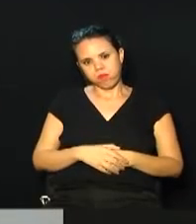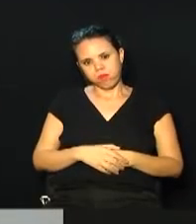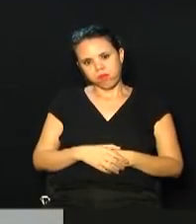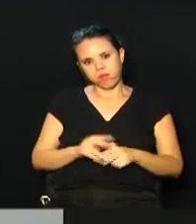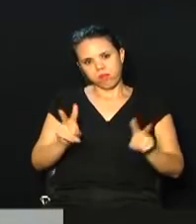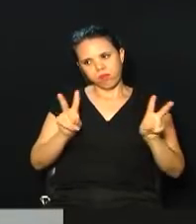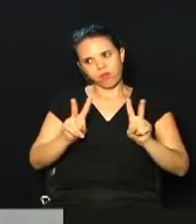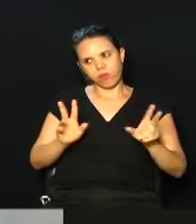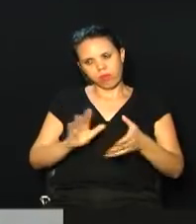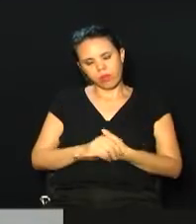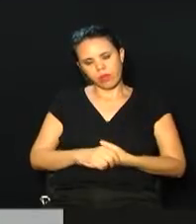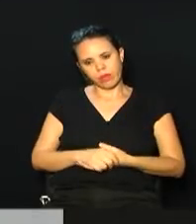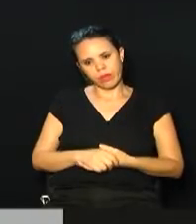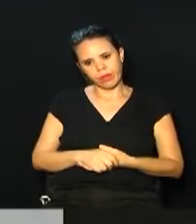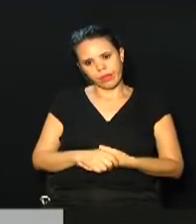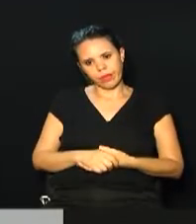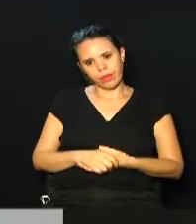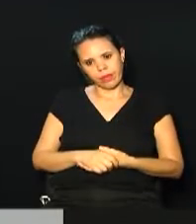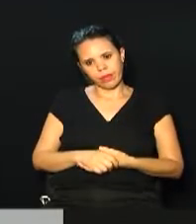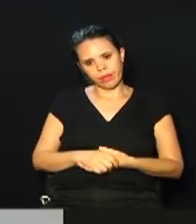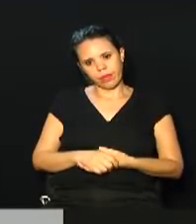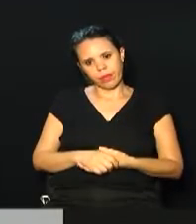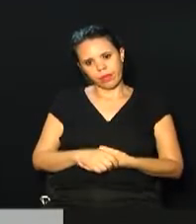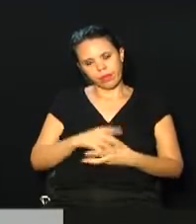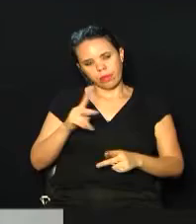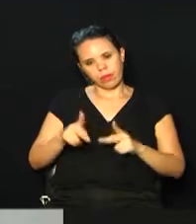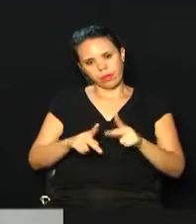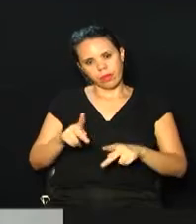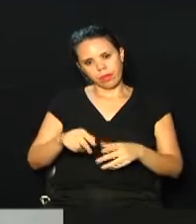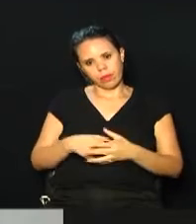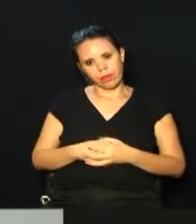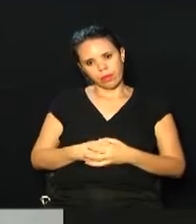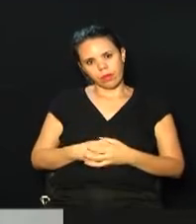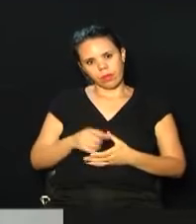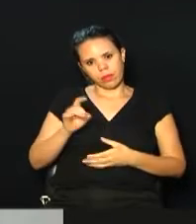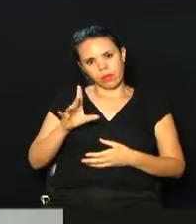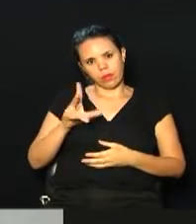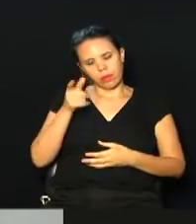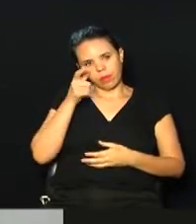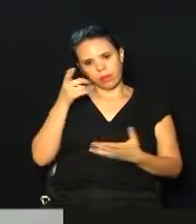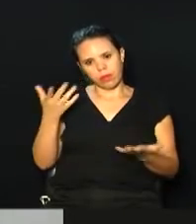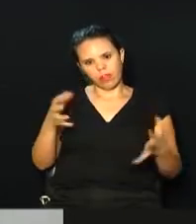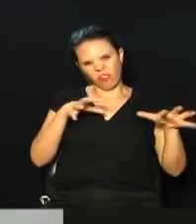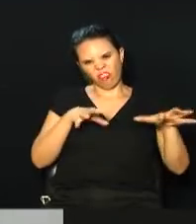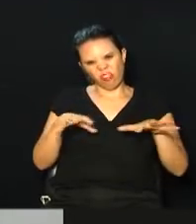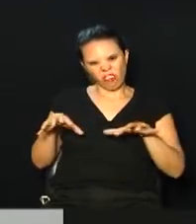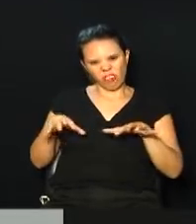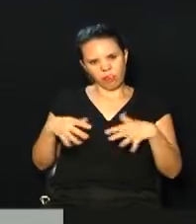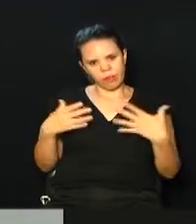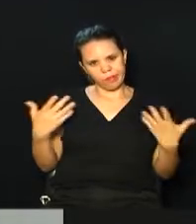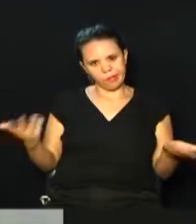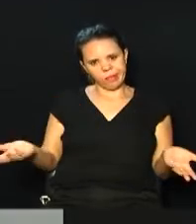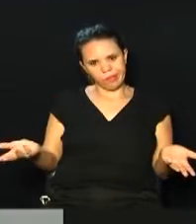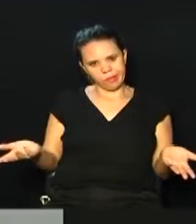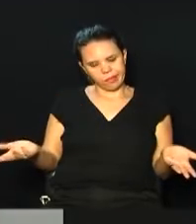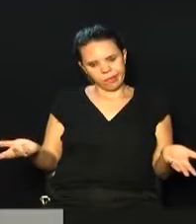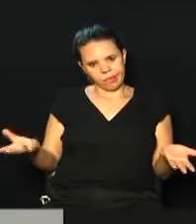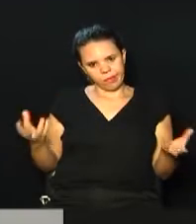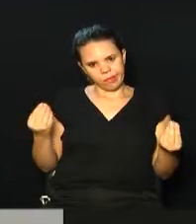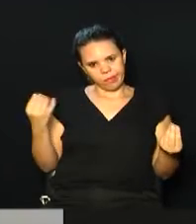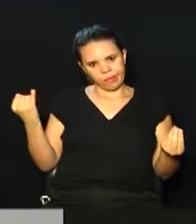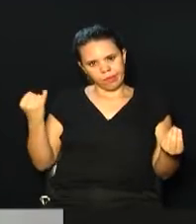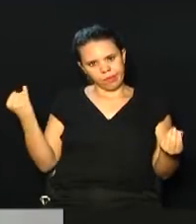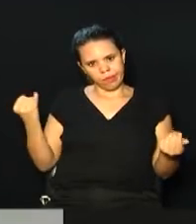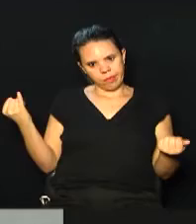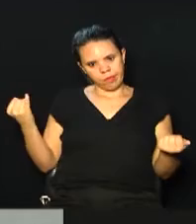visualizado pelo fiscal. Você só vai ver se quando chove, né? Então, é muito